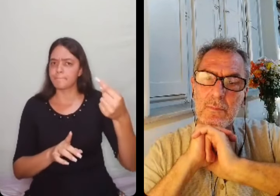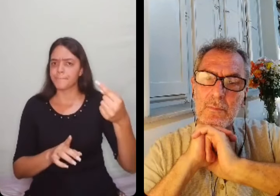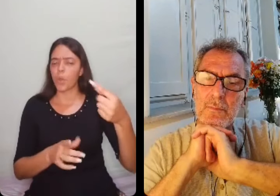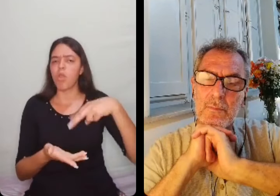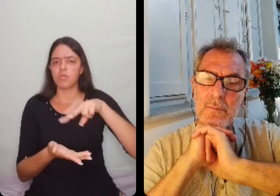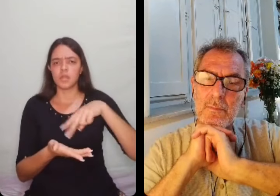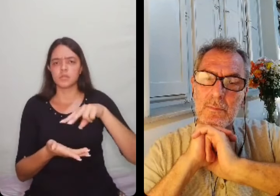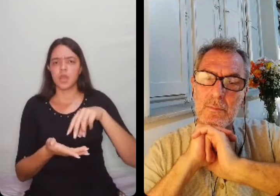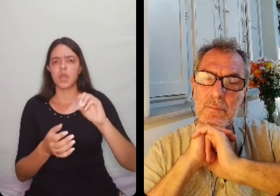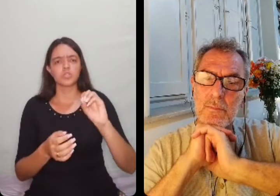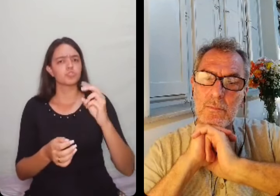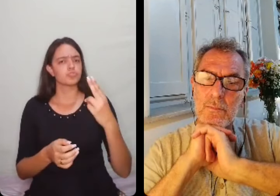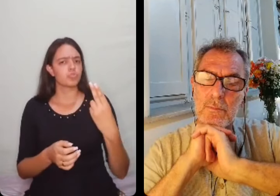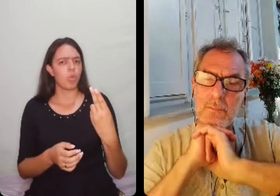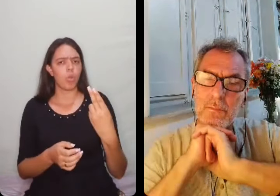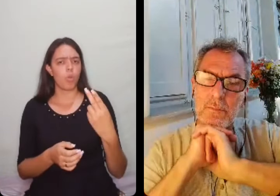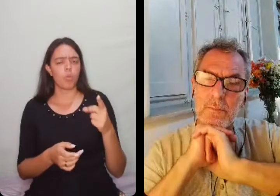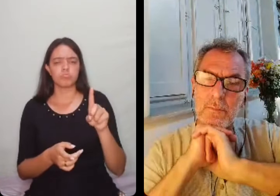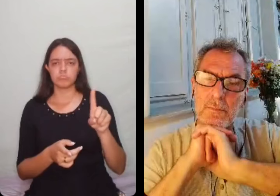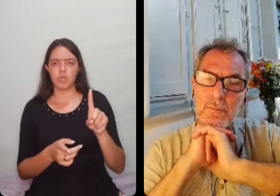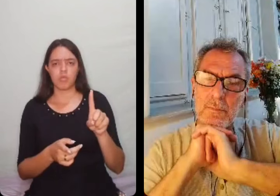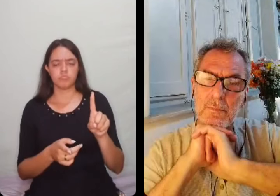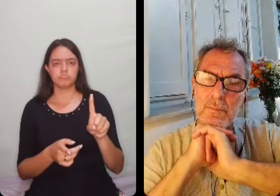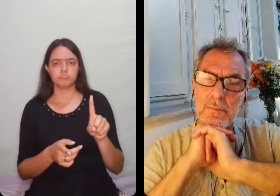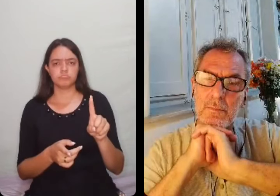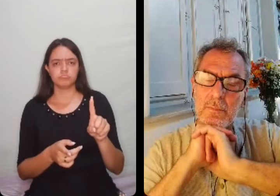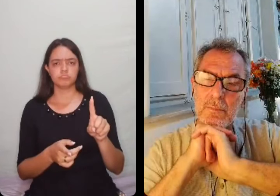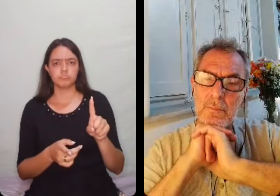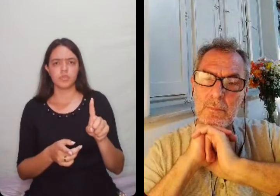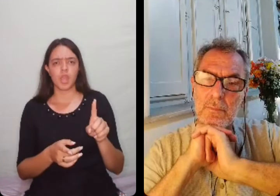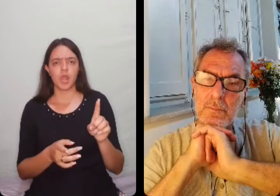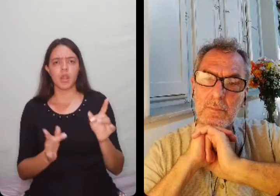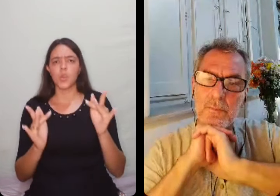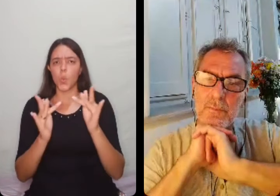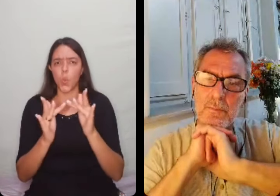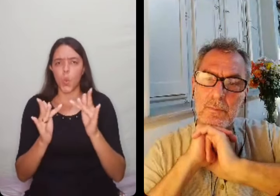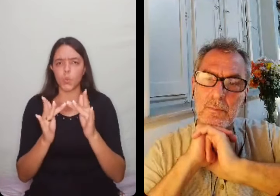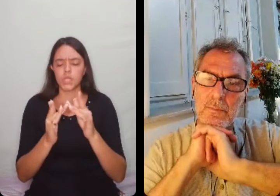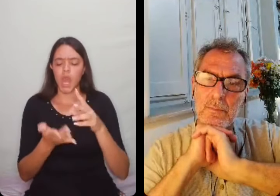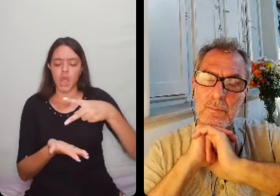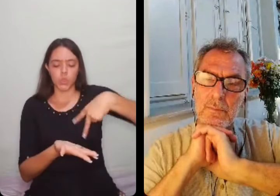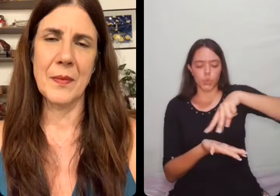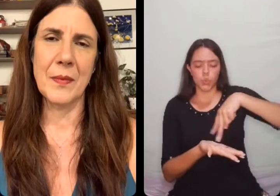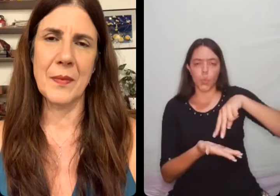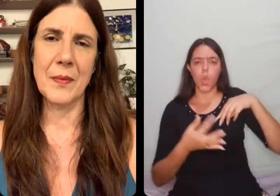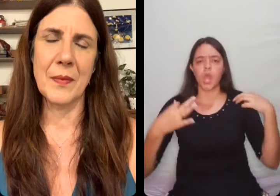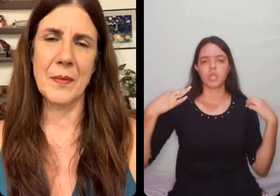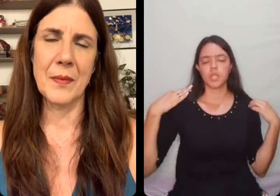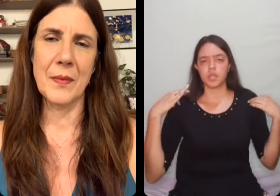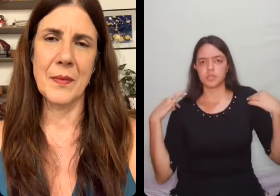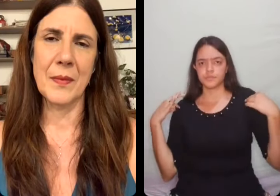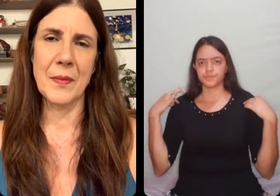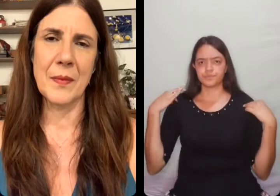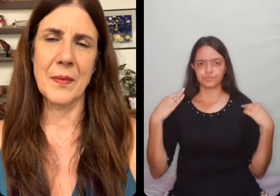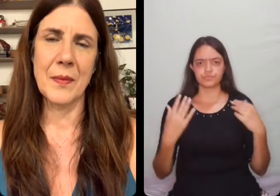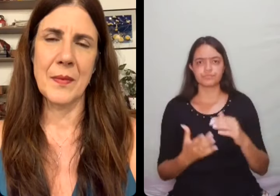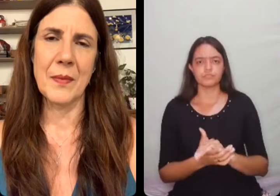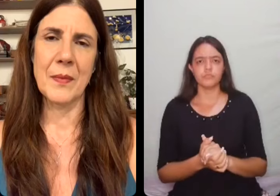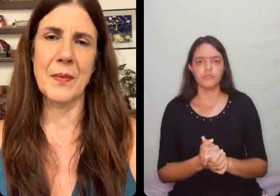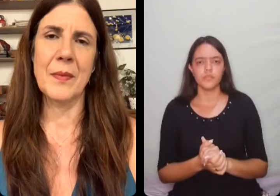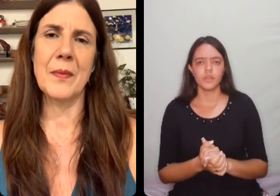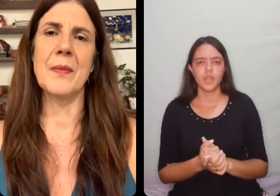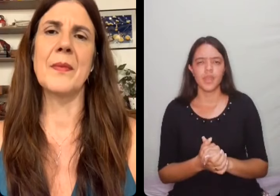voz do corpo, essa trilha que também é parte do corpo. Eu queria entender, já pensando no resultado do